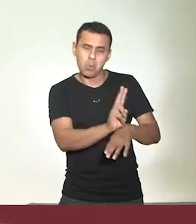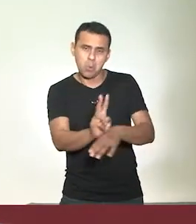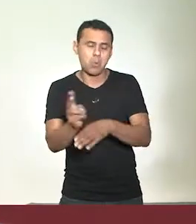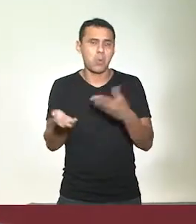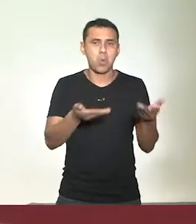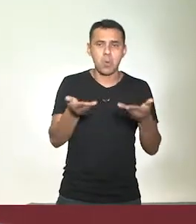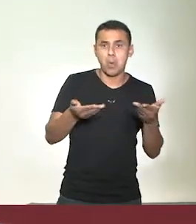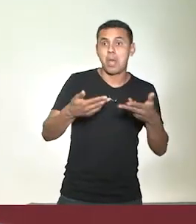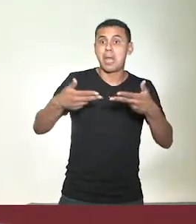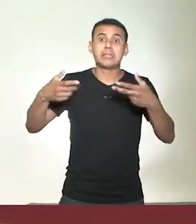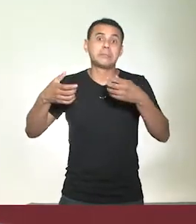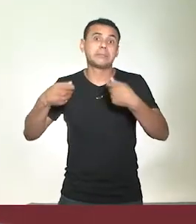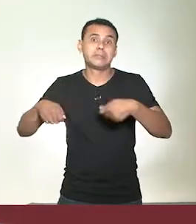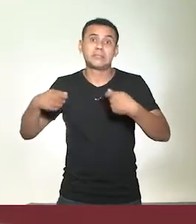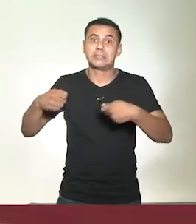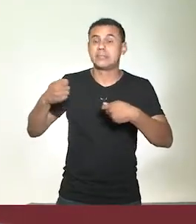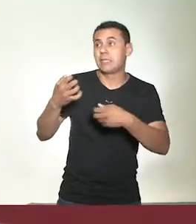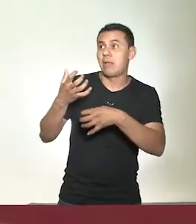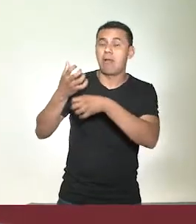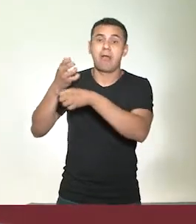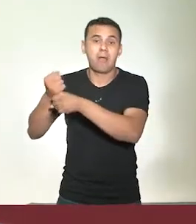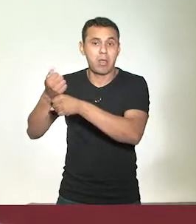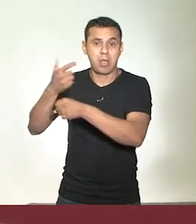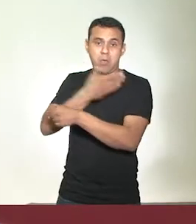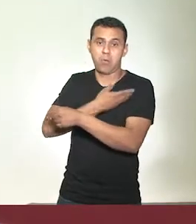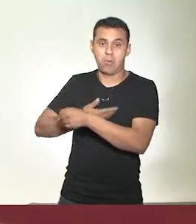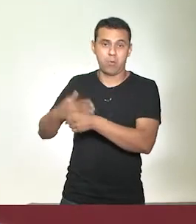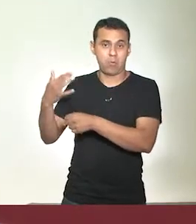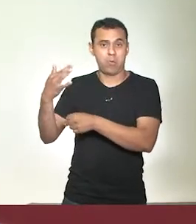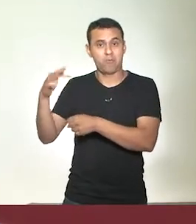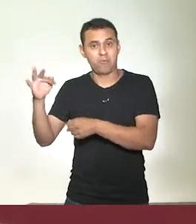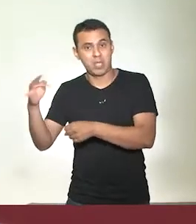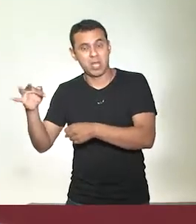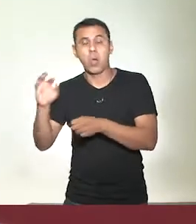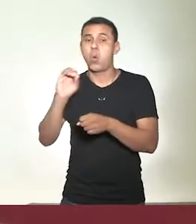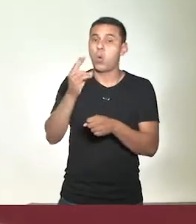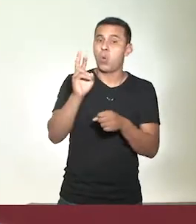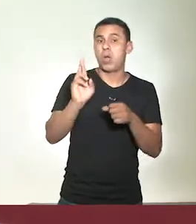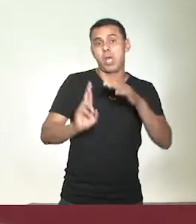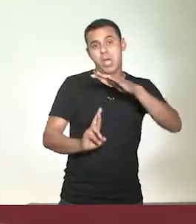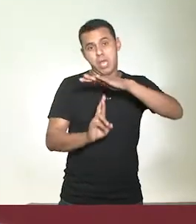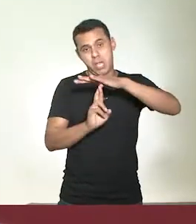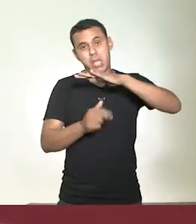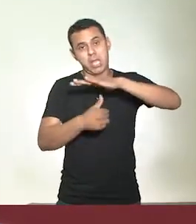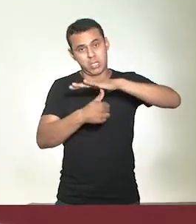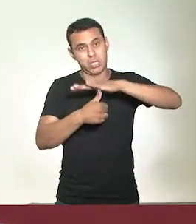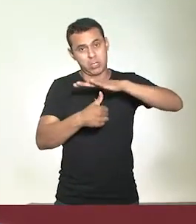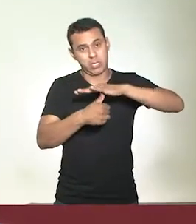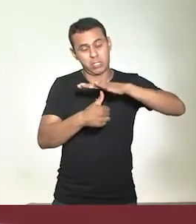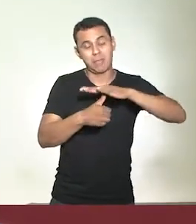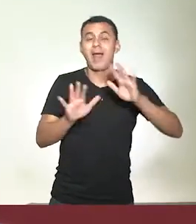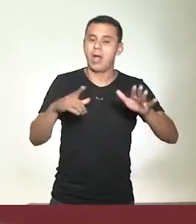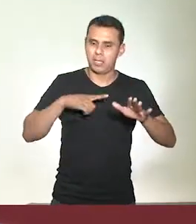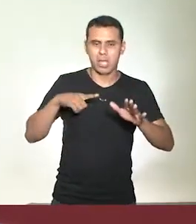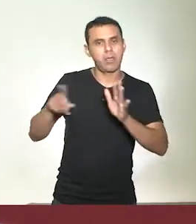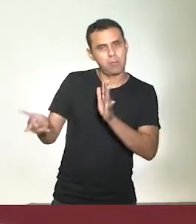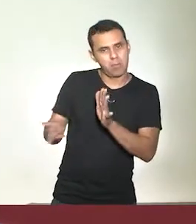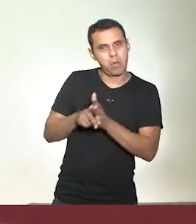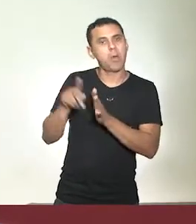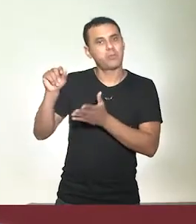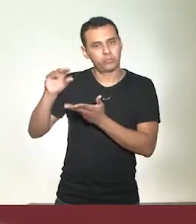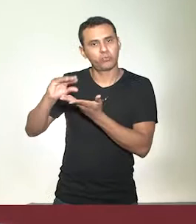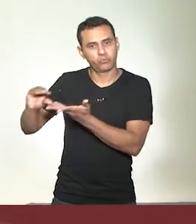financiamento eles dependiam é de recursos da Reitoria e agora eles têm recursos próprios né